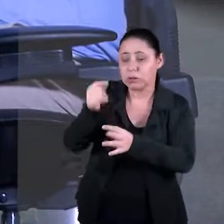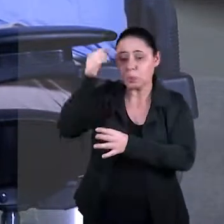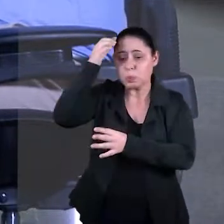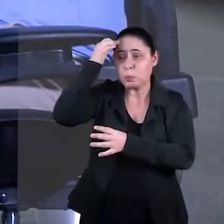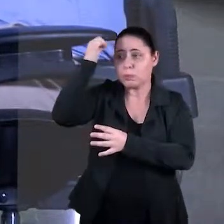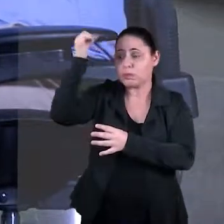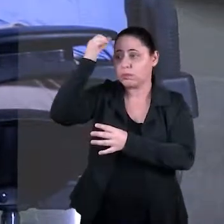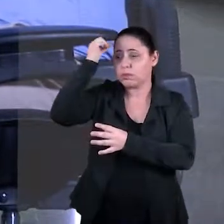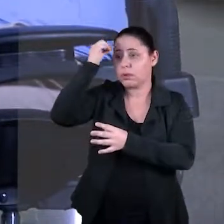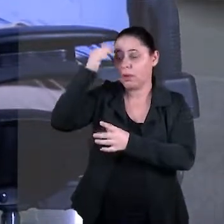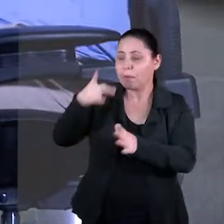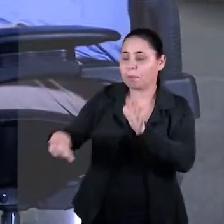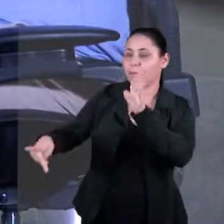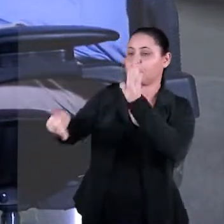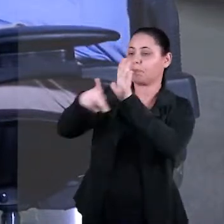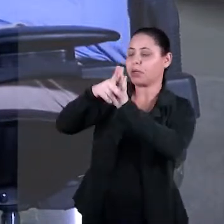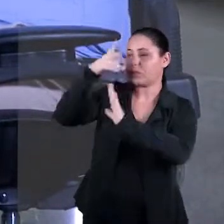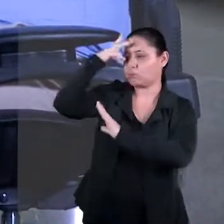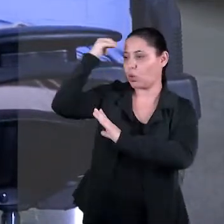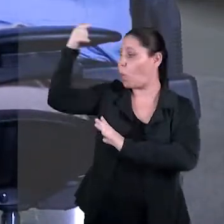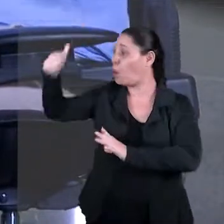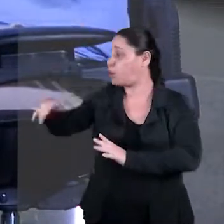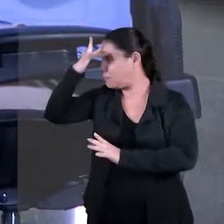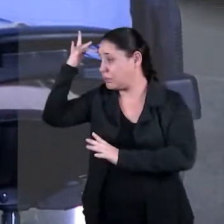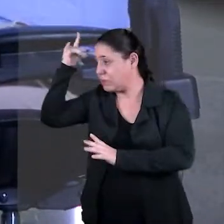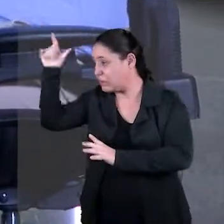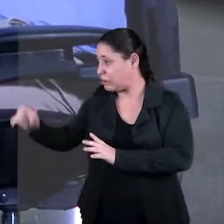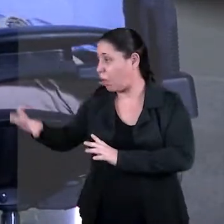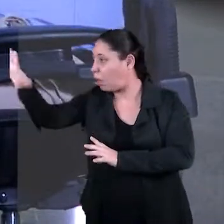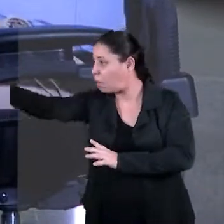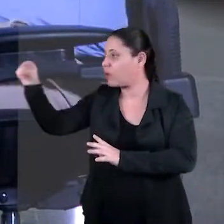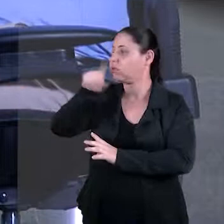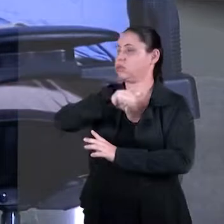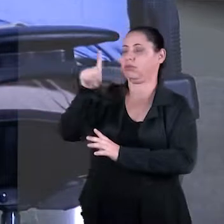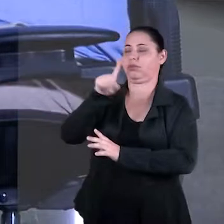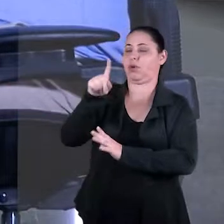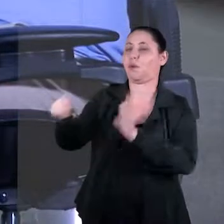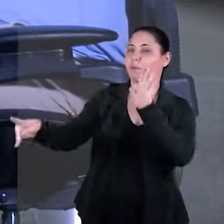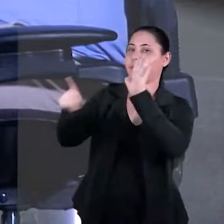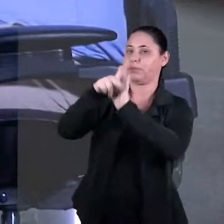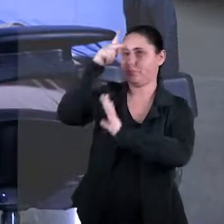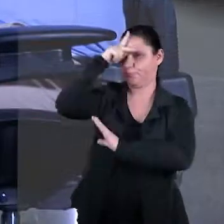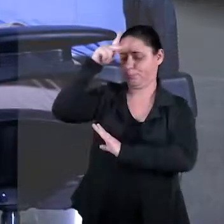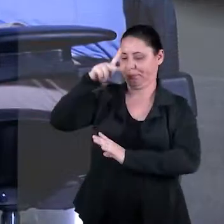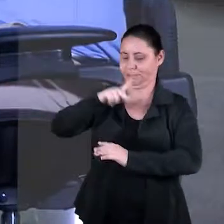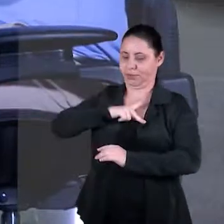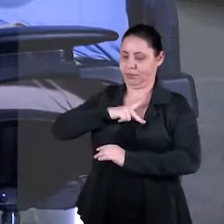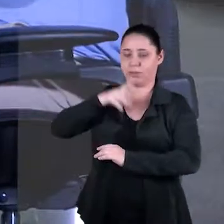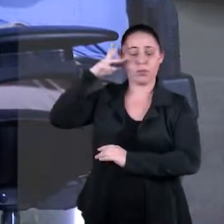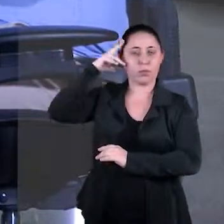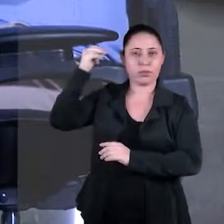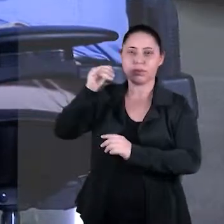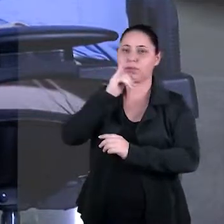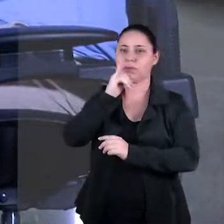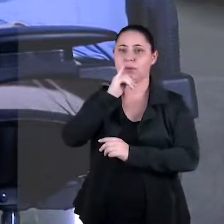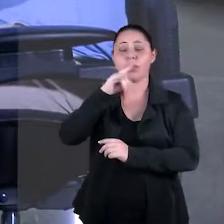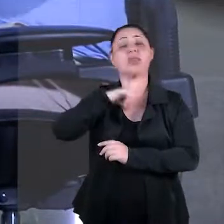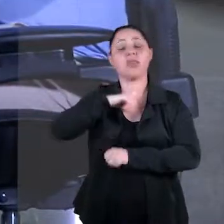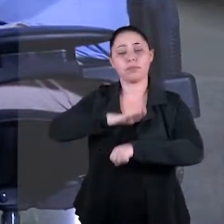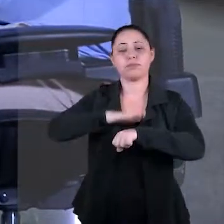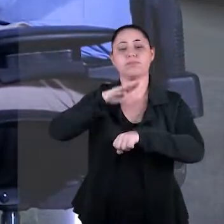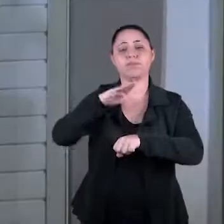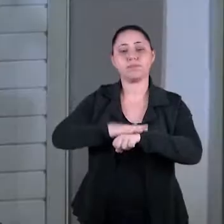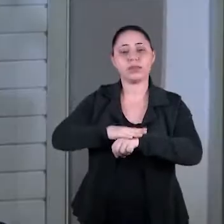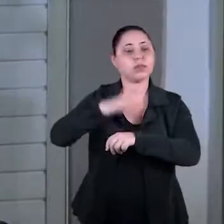próprio paciente, né? Então a gente não pega o cabelo de uma terceira pessoa, é do próprio paciente. E a gente vai pegar o cabelo da região onde o paciente tem uma